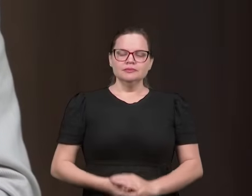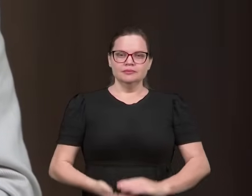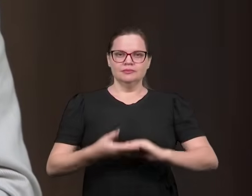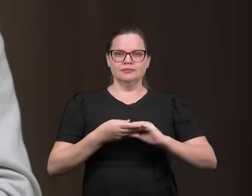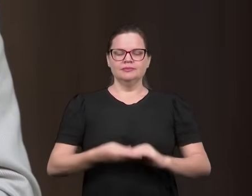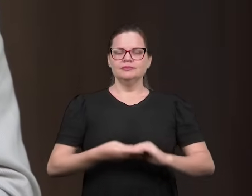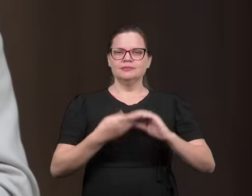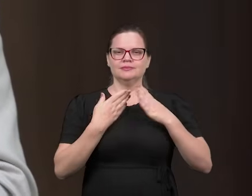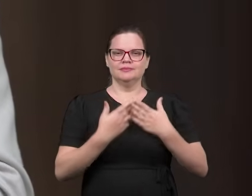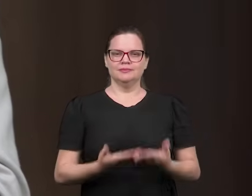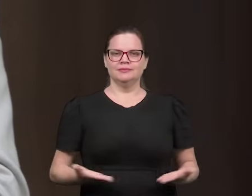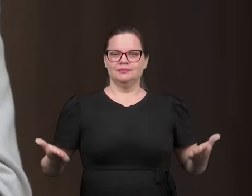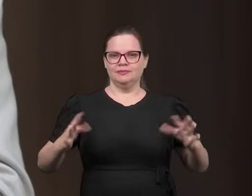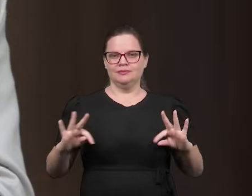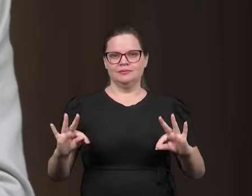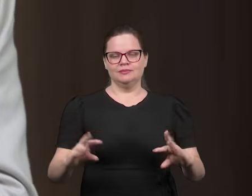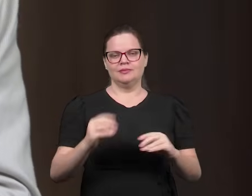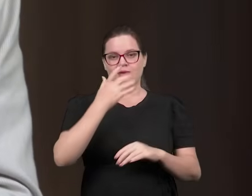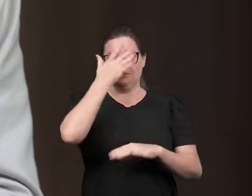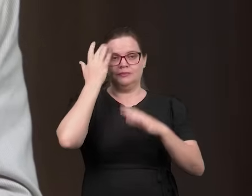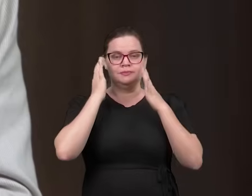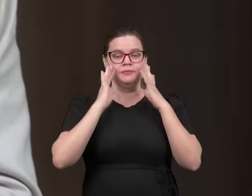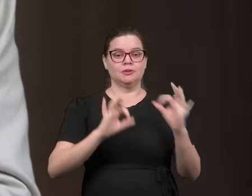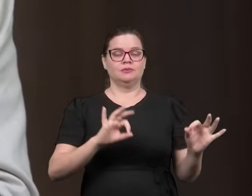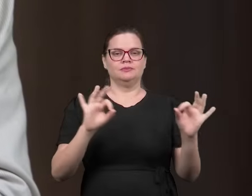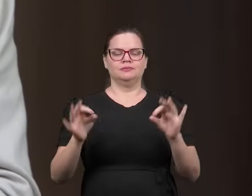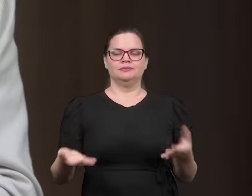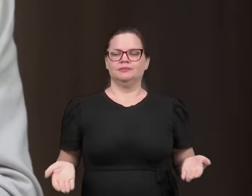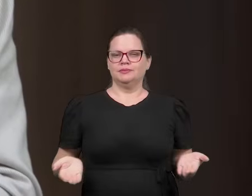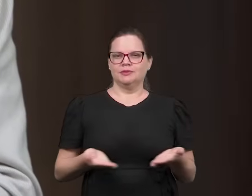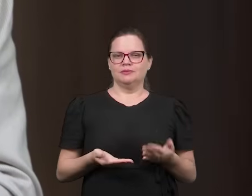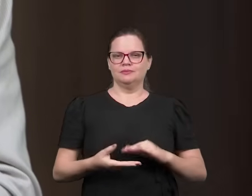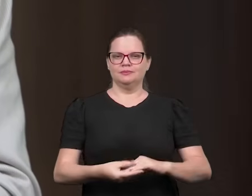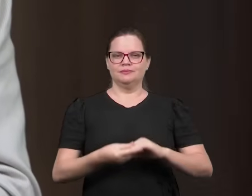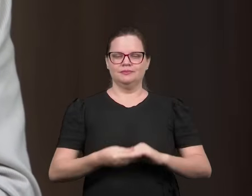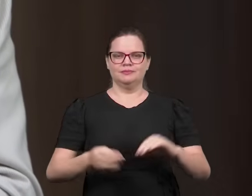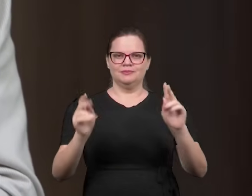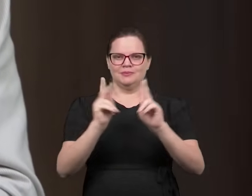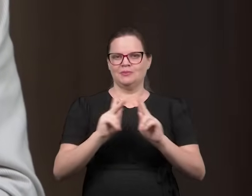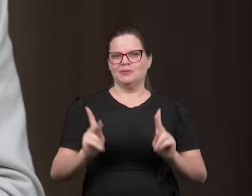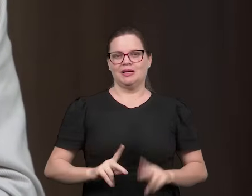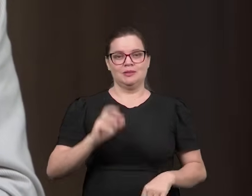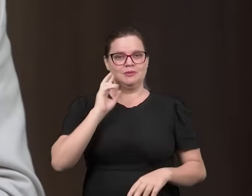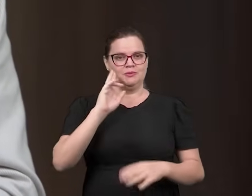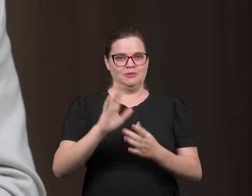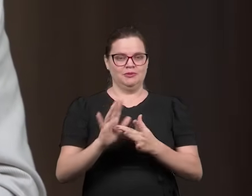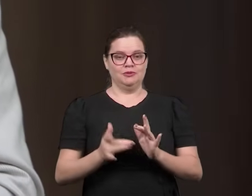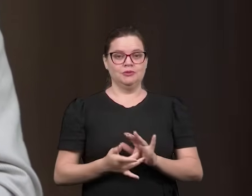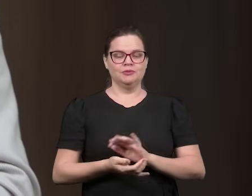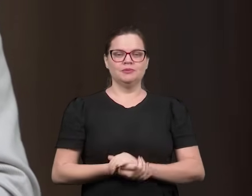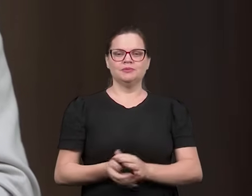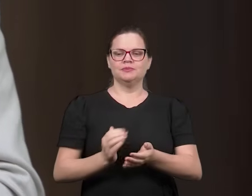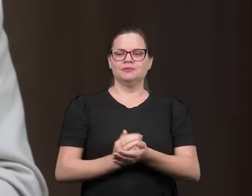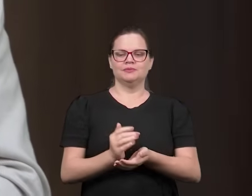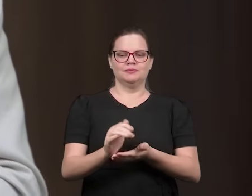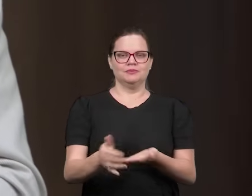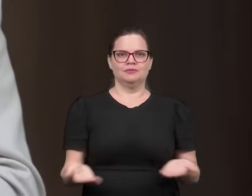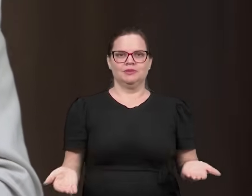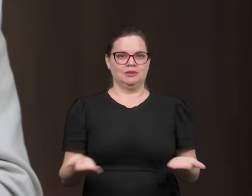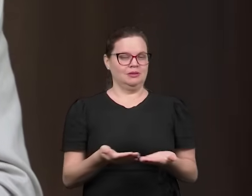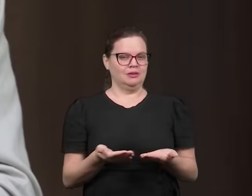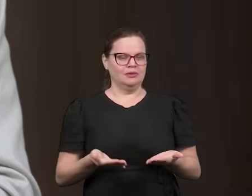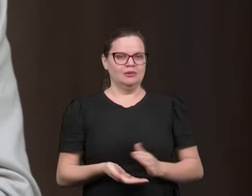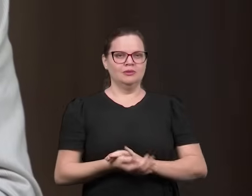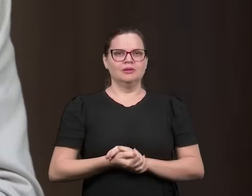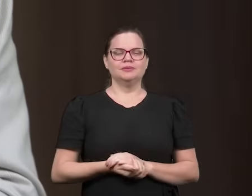Nós saudamos a todos que estão conosco neste momento com a paz do Senhor. Estamos